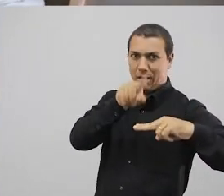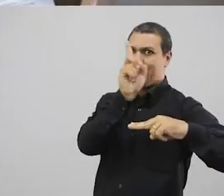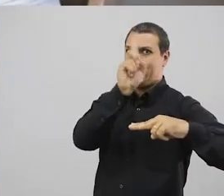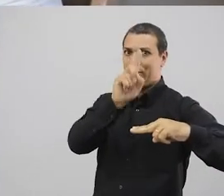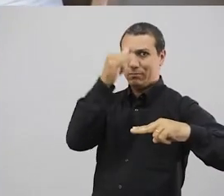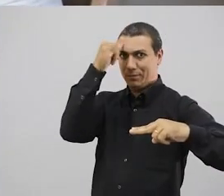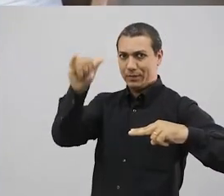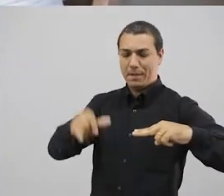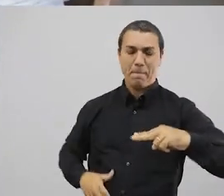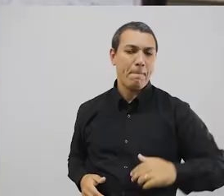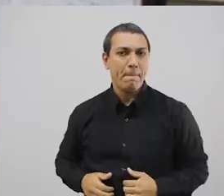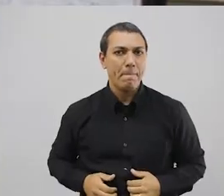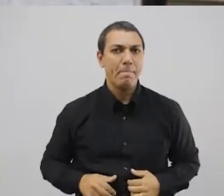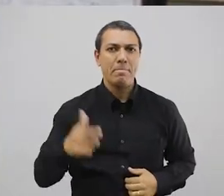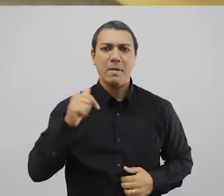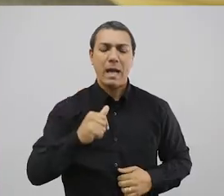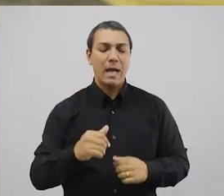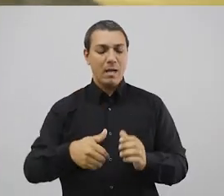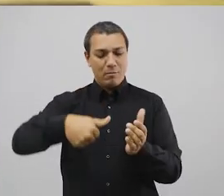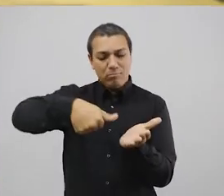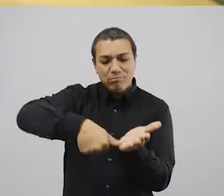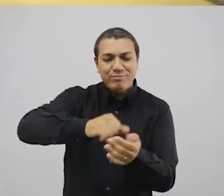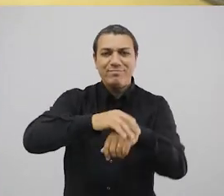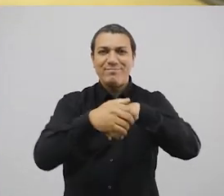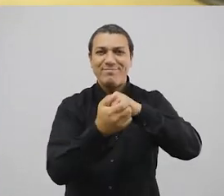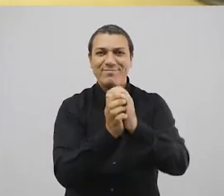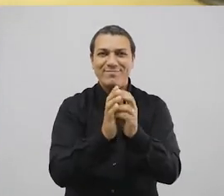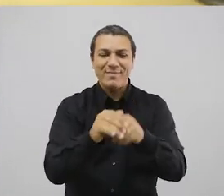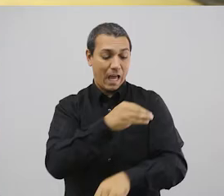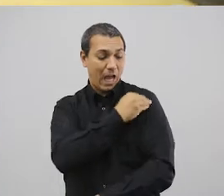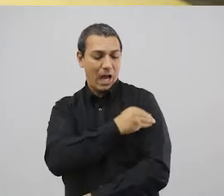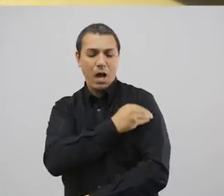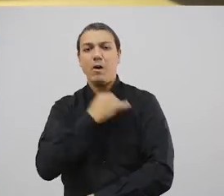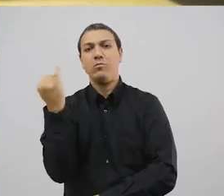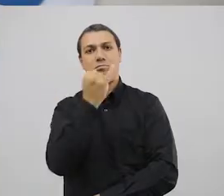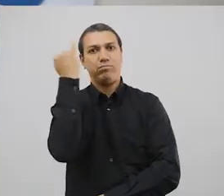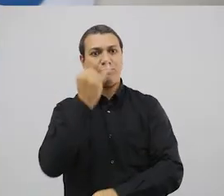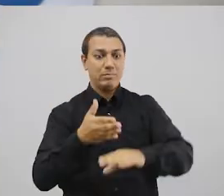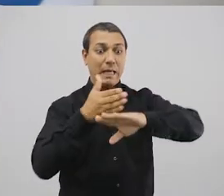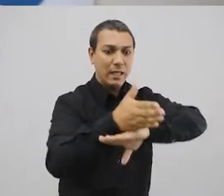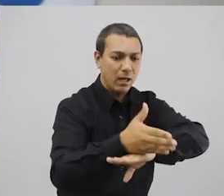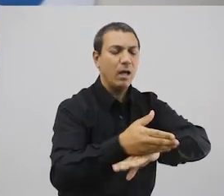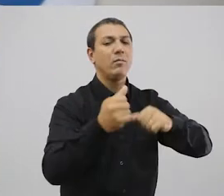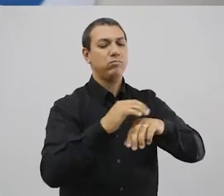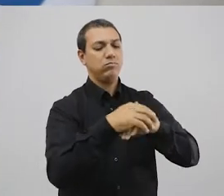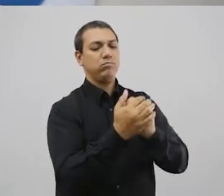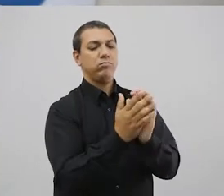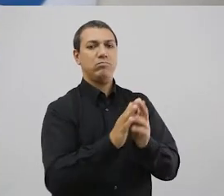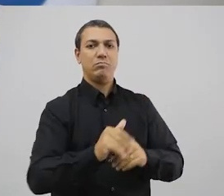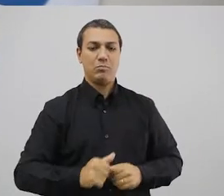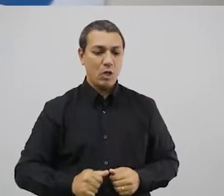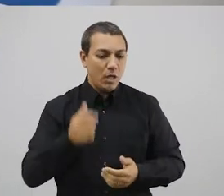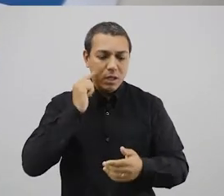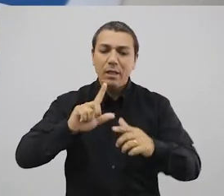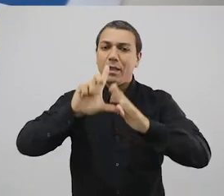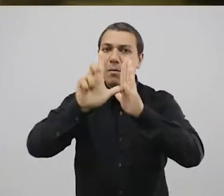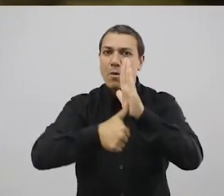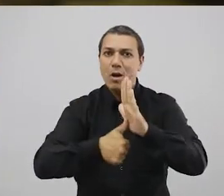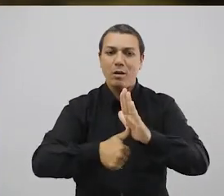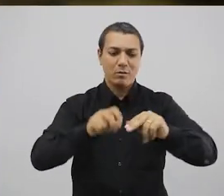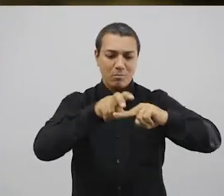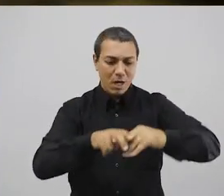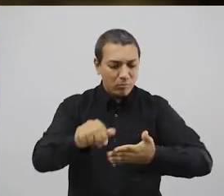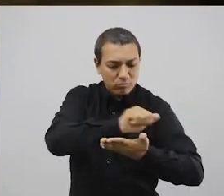a dois metros de distância também aqueles que estiverem no mesmo lugar o álcool gel precisa estar disponível logo na entrada dos locais ea higienização